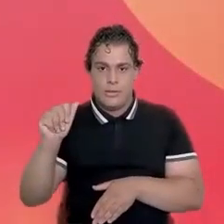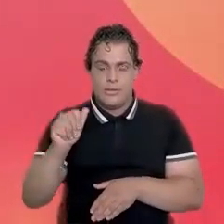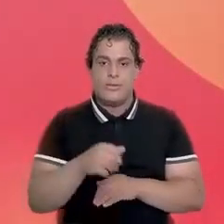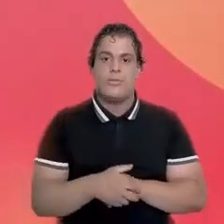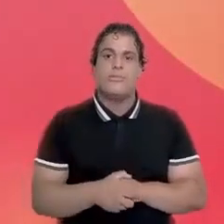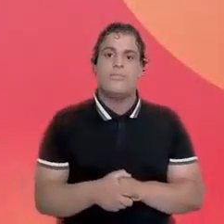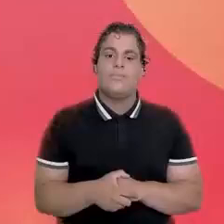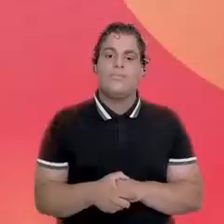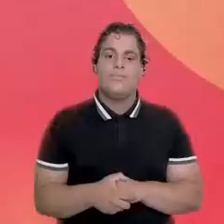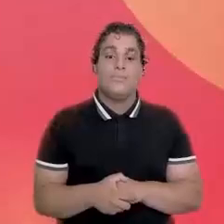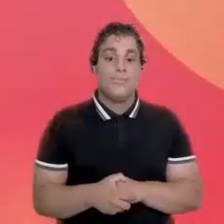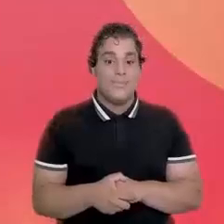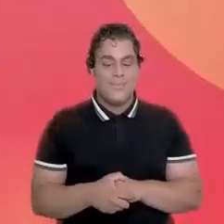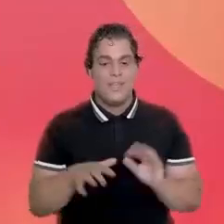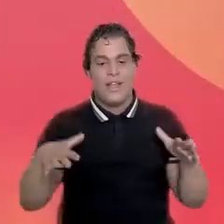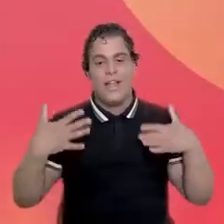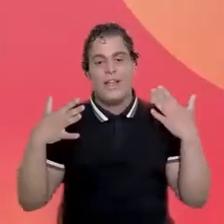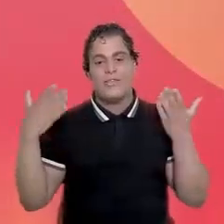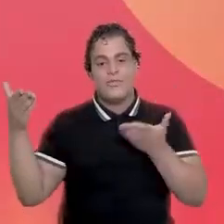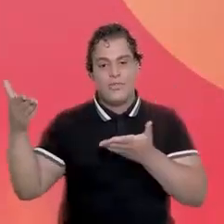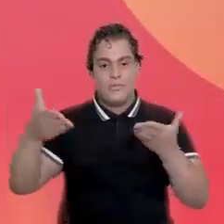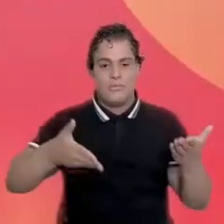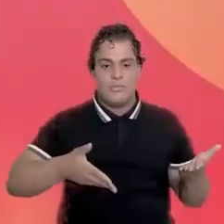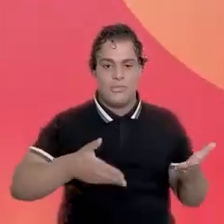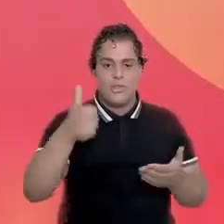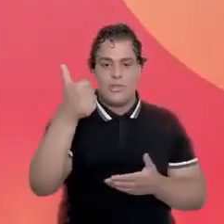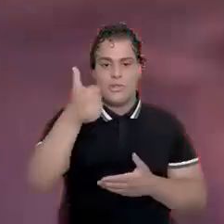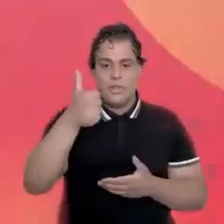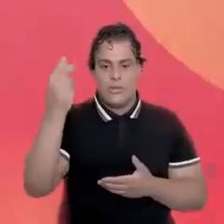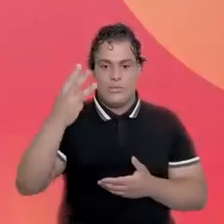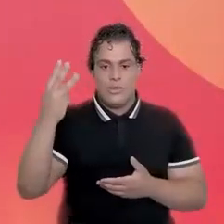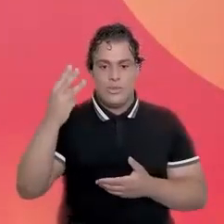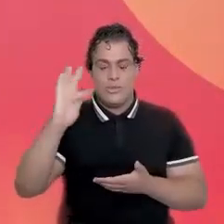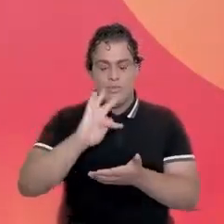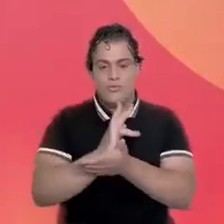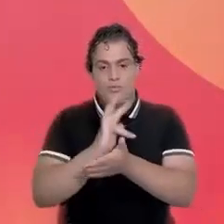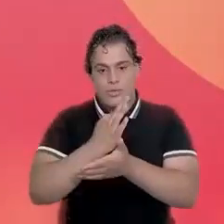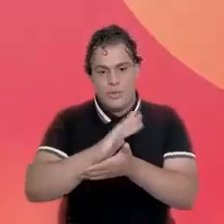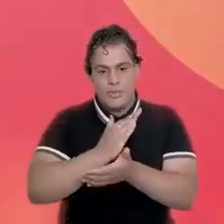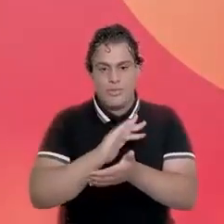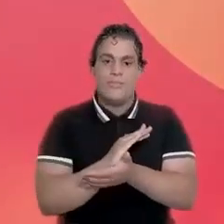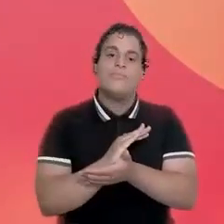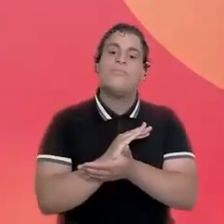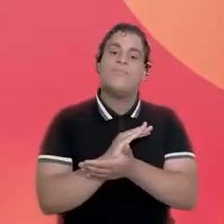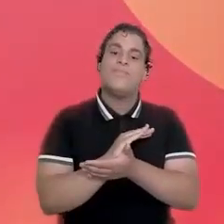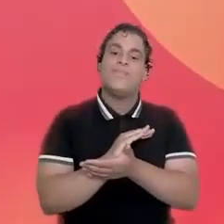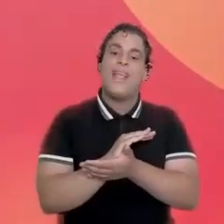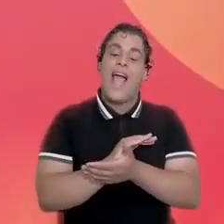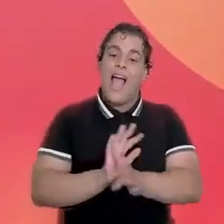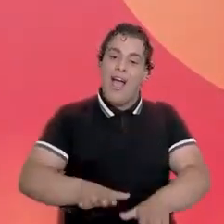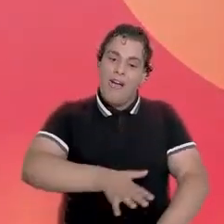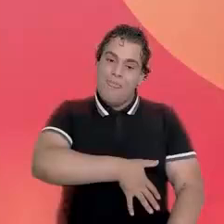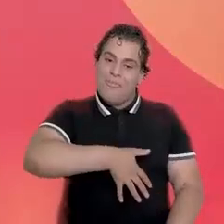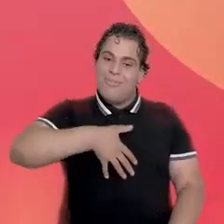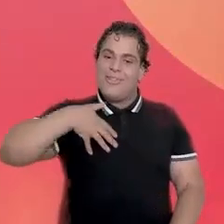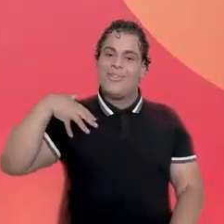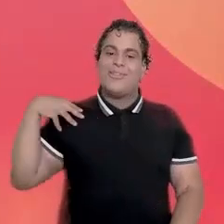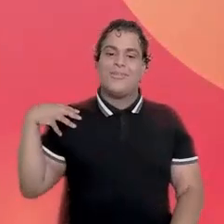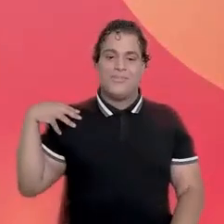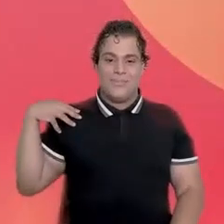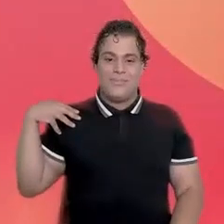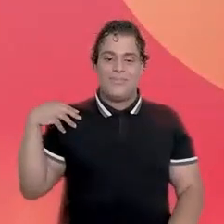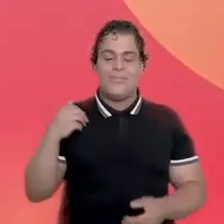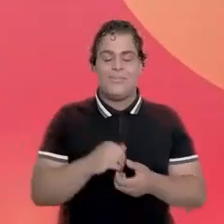branca, ornada com bordados em branco, e calça branca. Leva no pescoço o crachá dos participantes do evento. Ao longo da